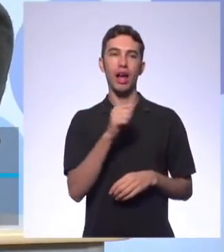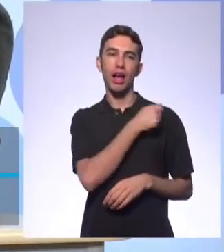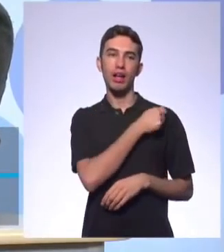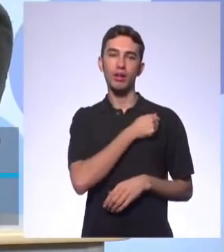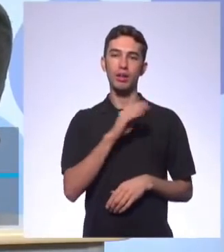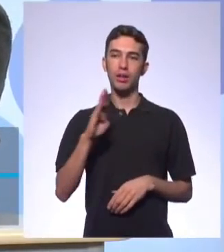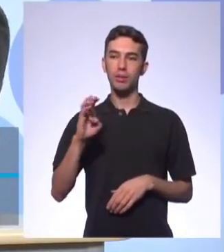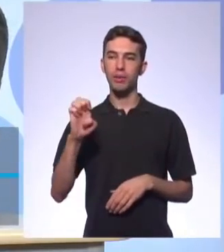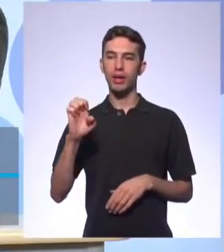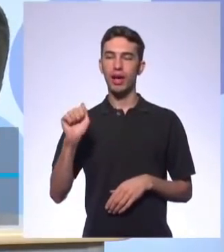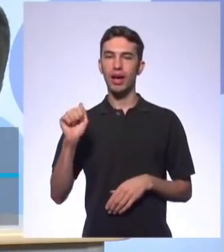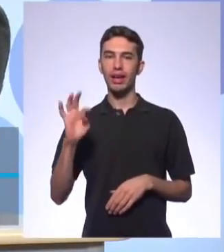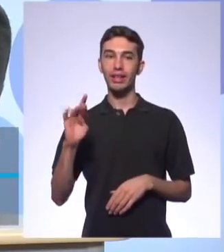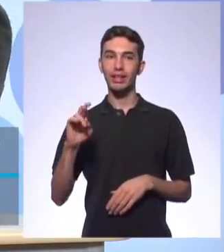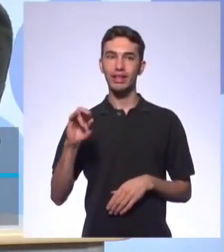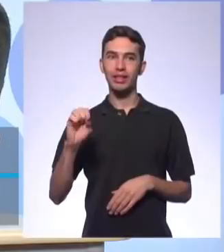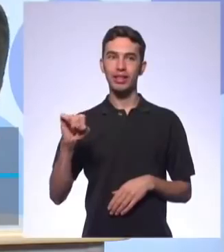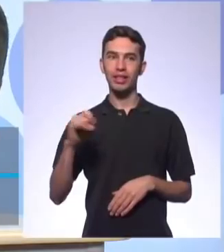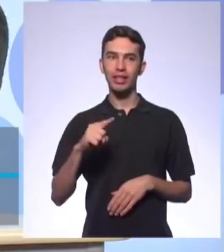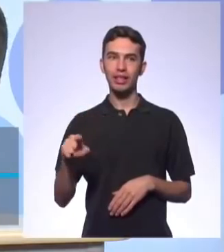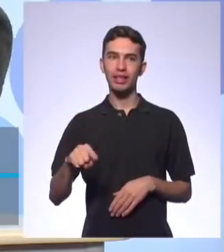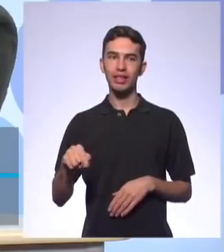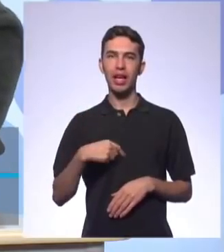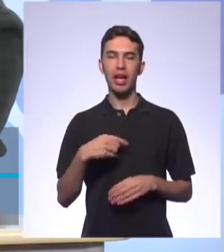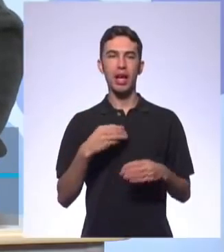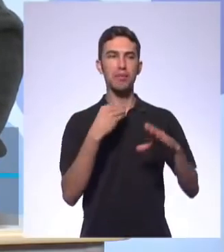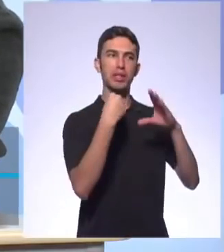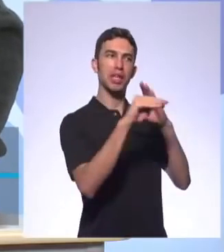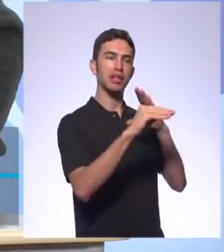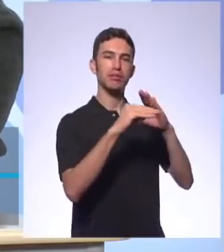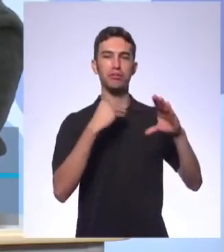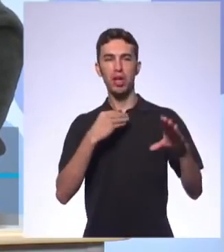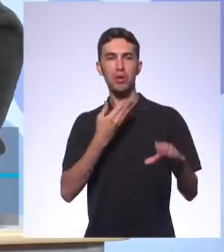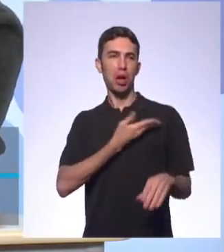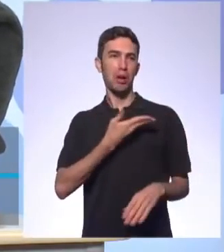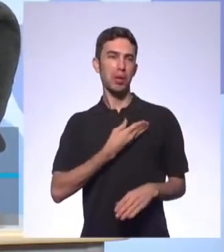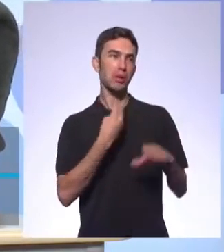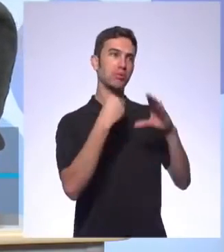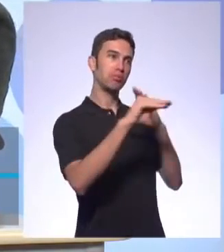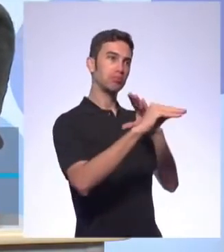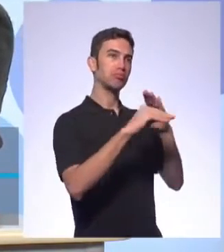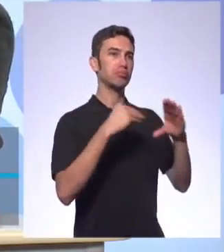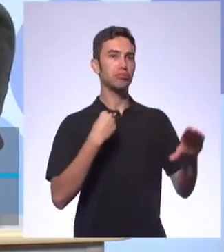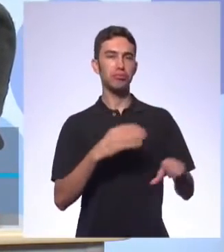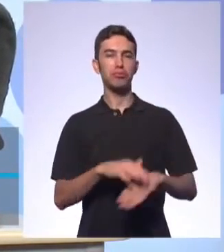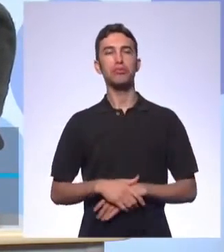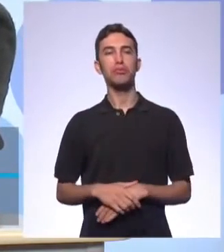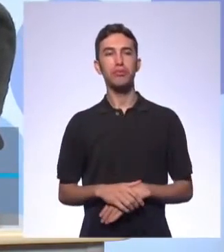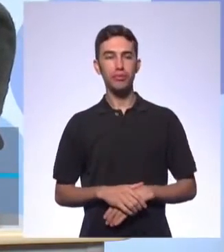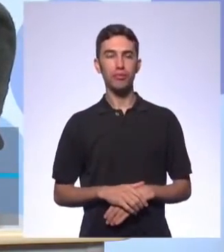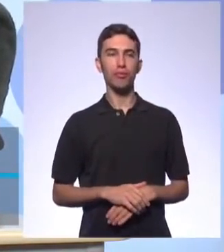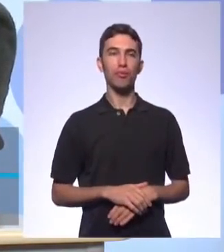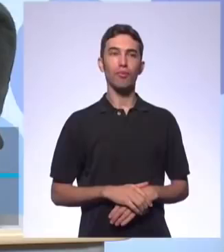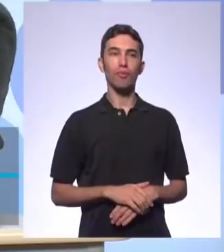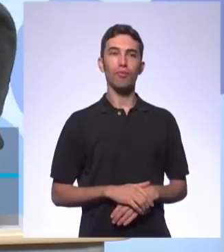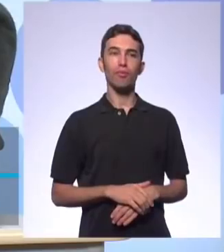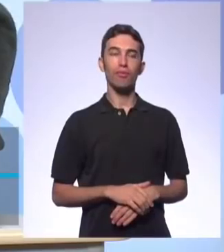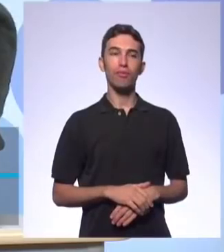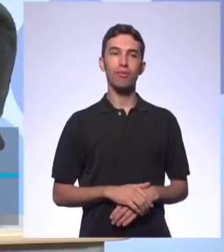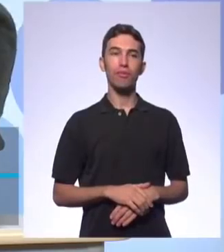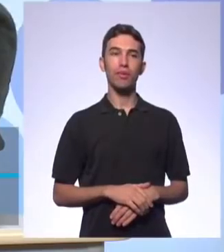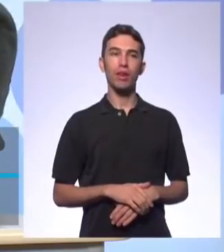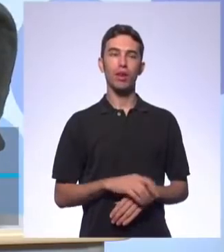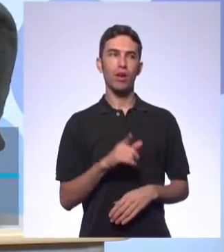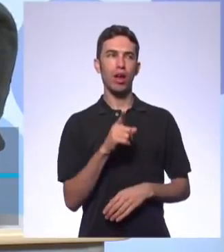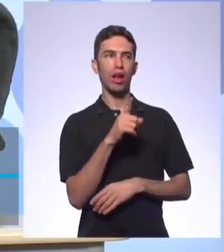Beatriz Vitória, mensagem de um amigo para o outro. Então, foi uma conversa de um amigo para o outro. Uma